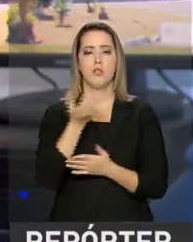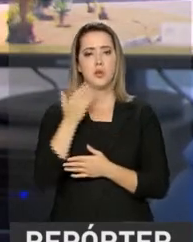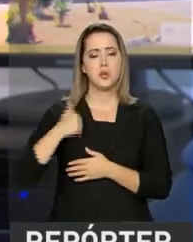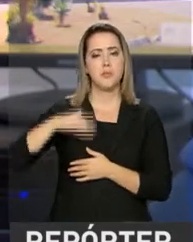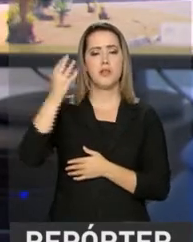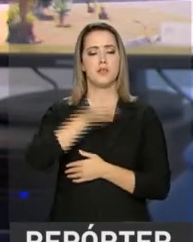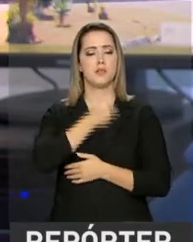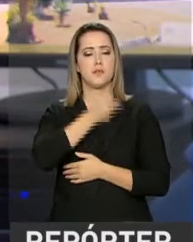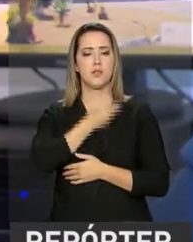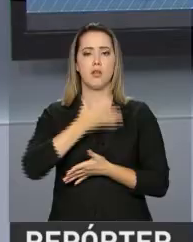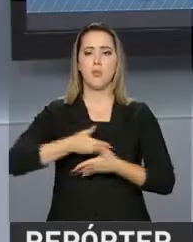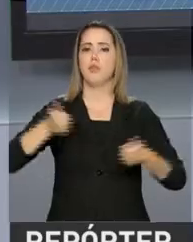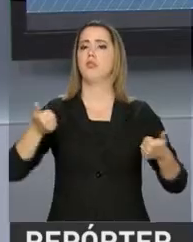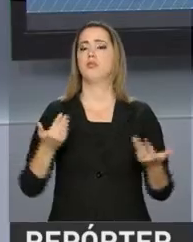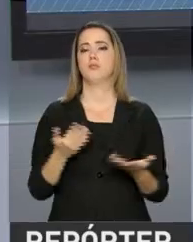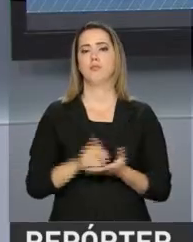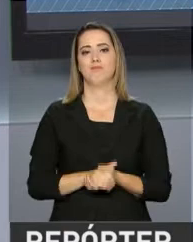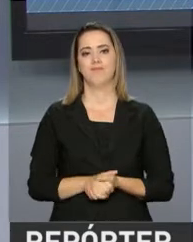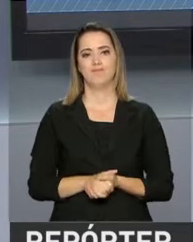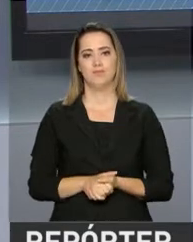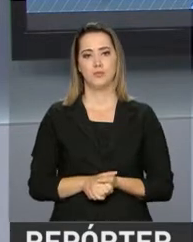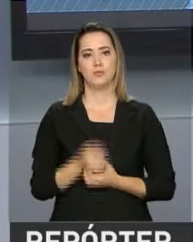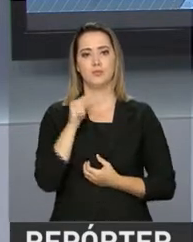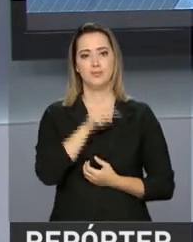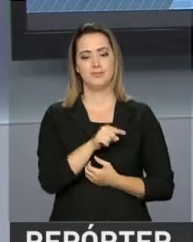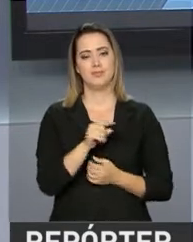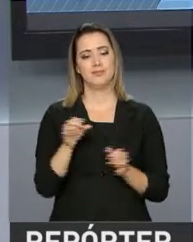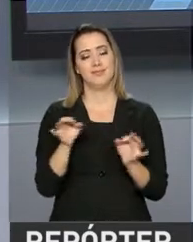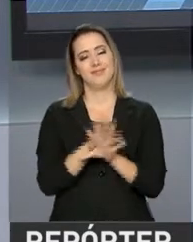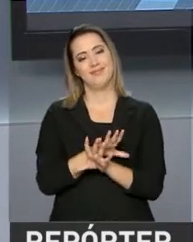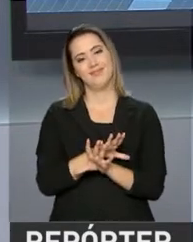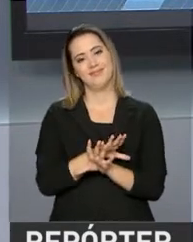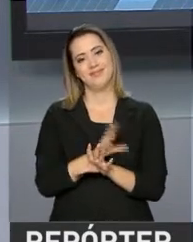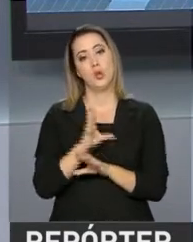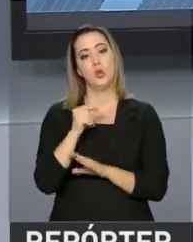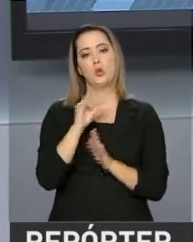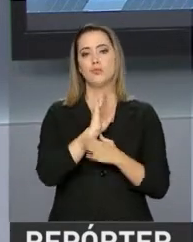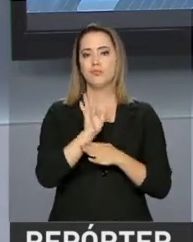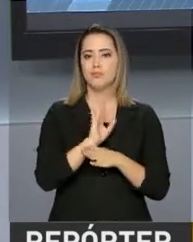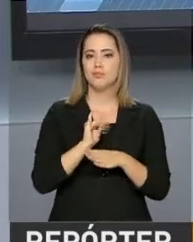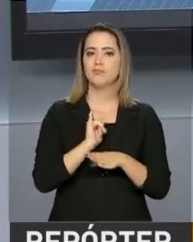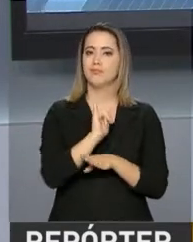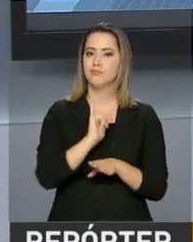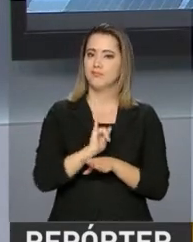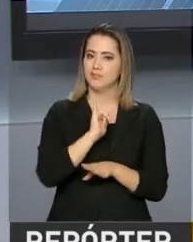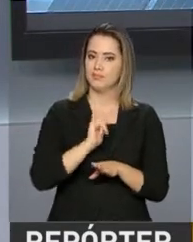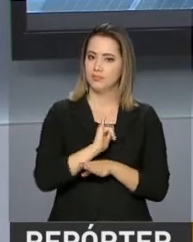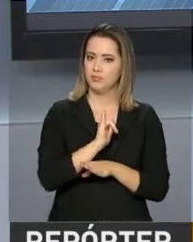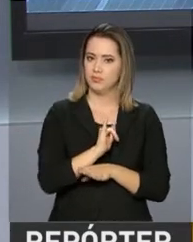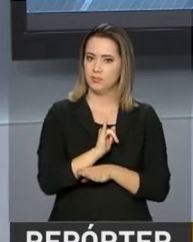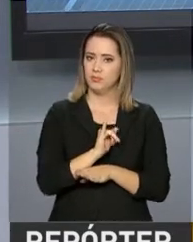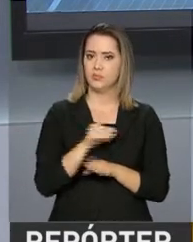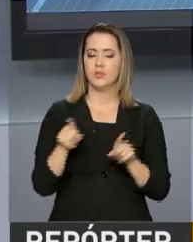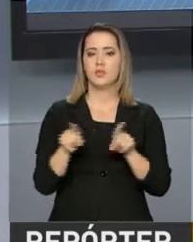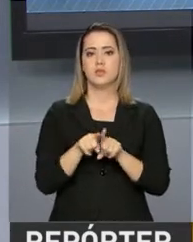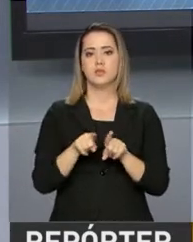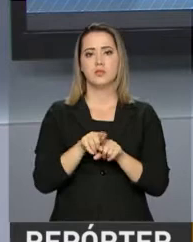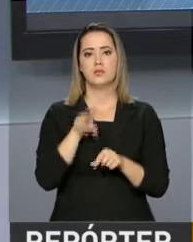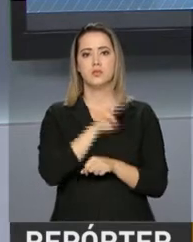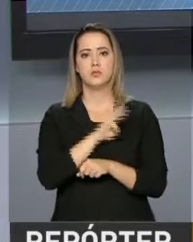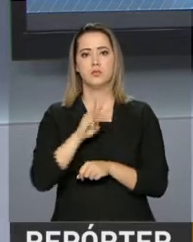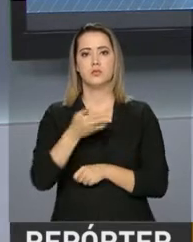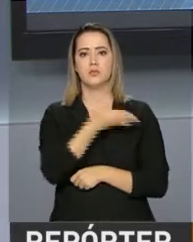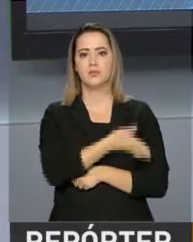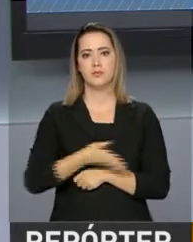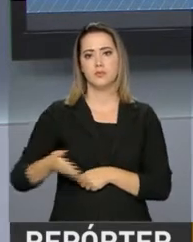mais querer crescer na vida essa edição termina aqui todas as reportagens você confere em nosso canal no youtube ou em nossa